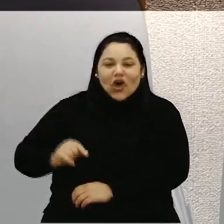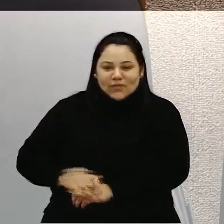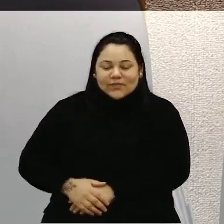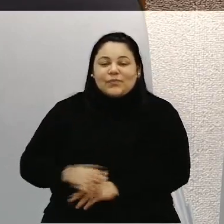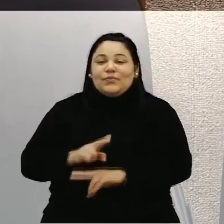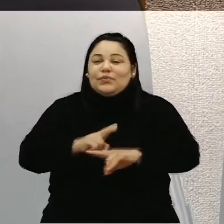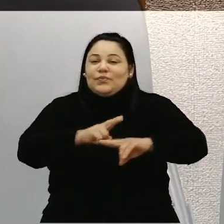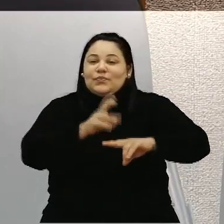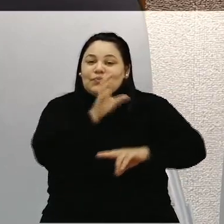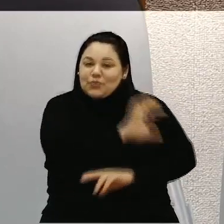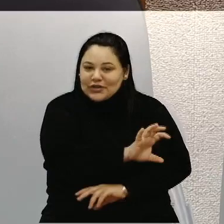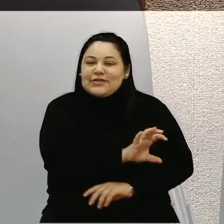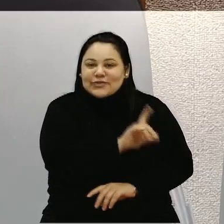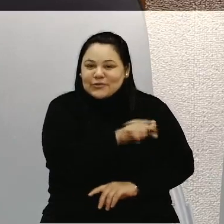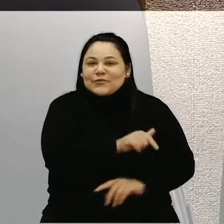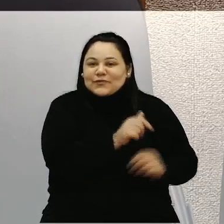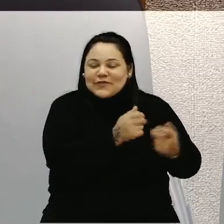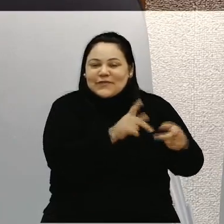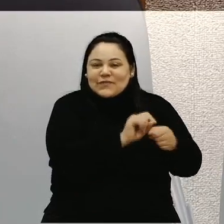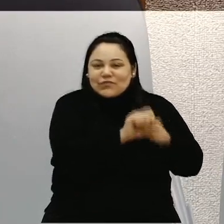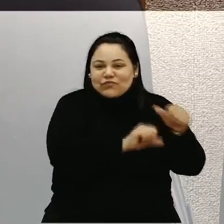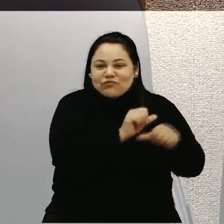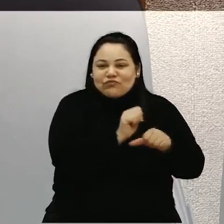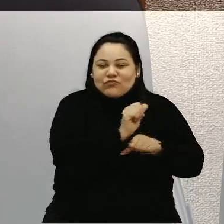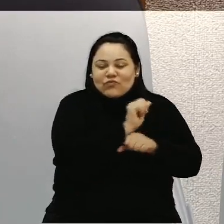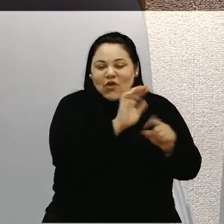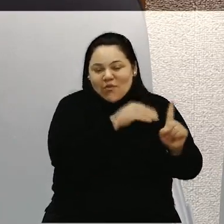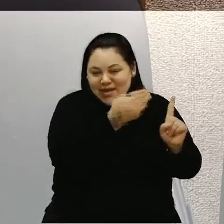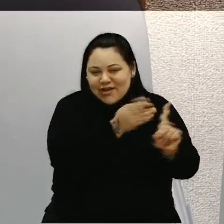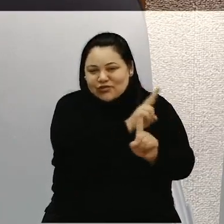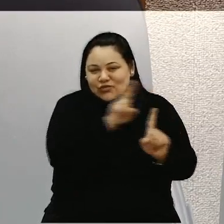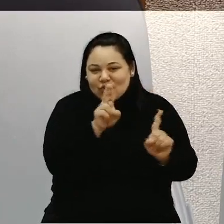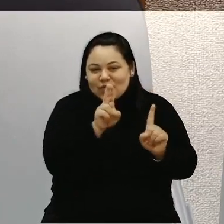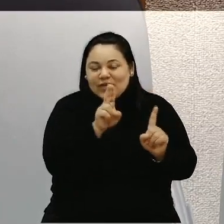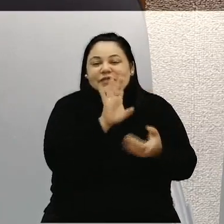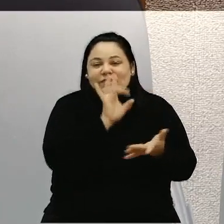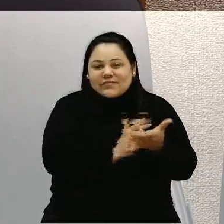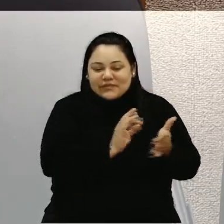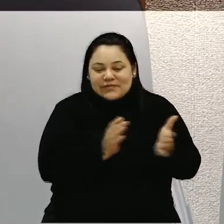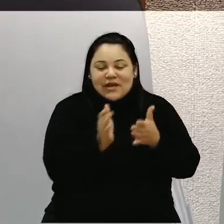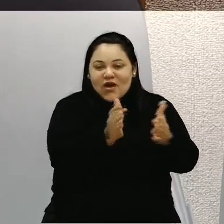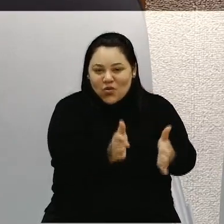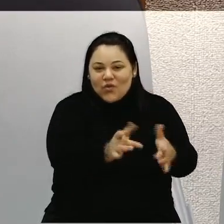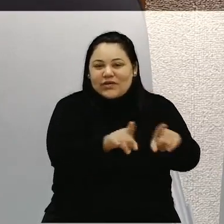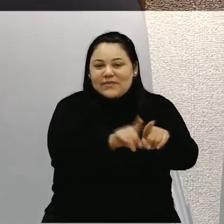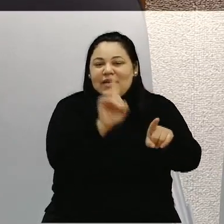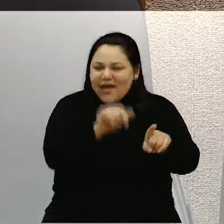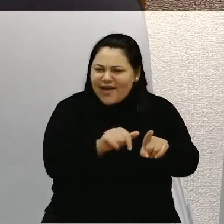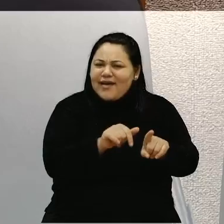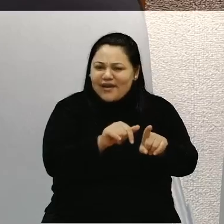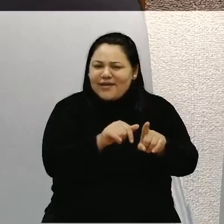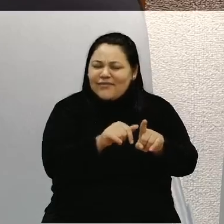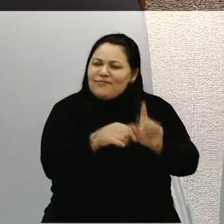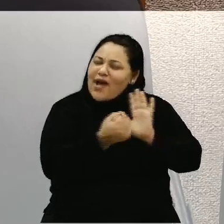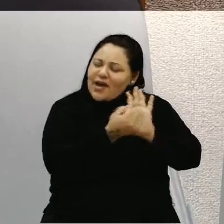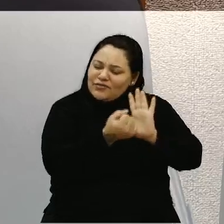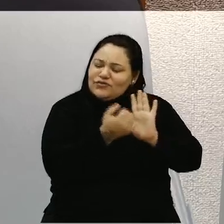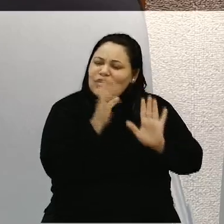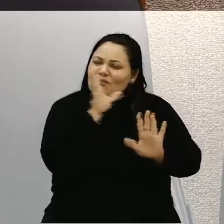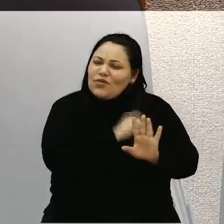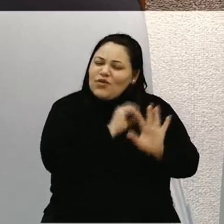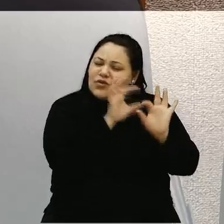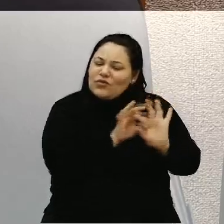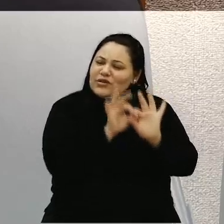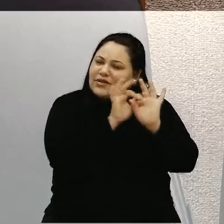a denominação desta via pública é uma justa homenagem a um símbolo de amor, união,